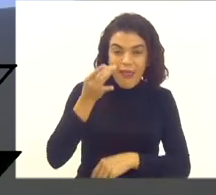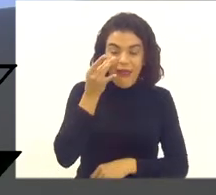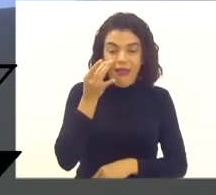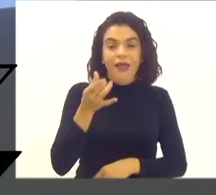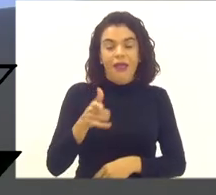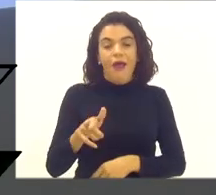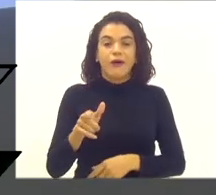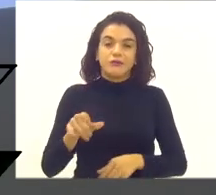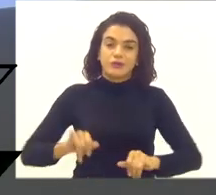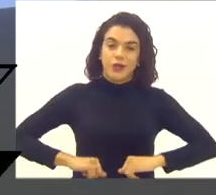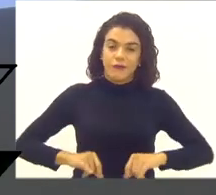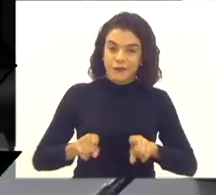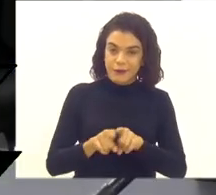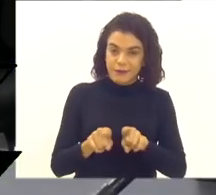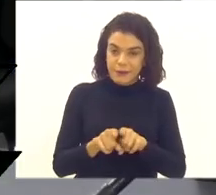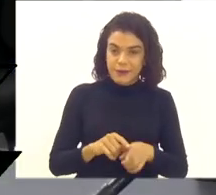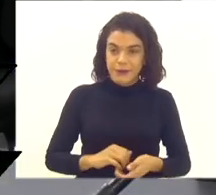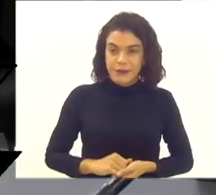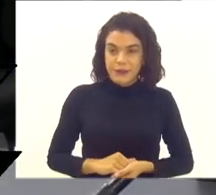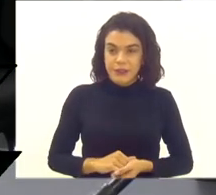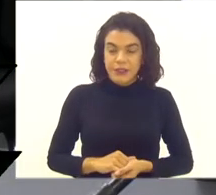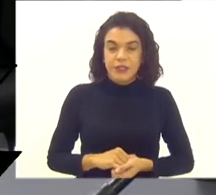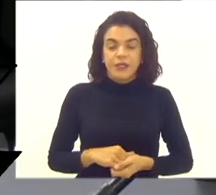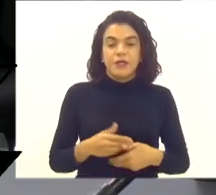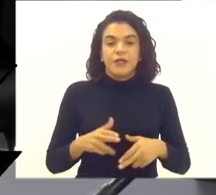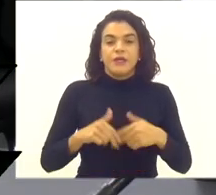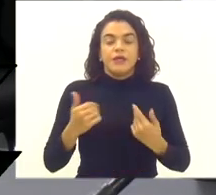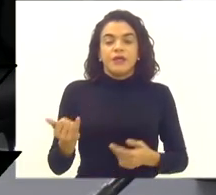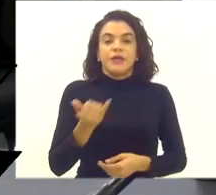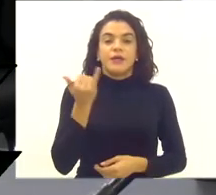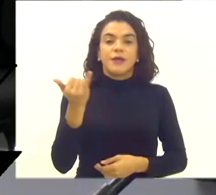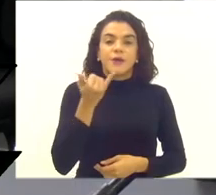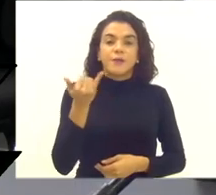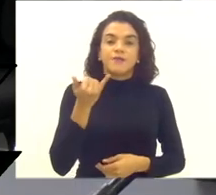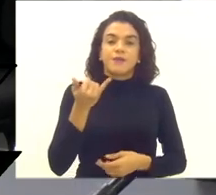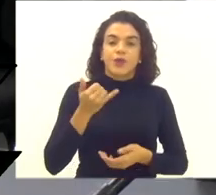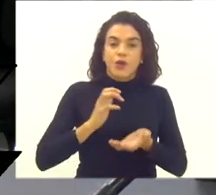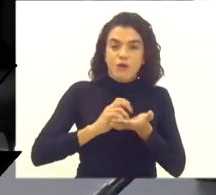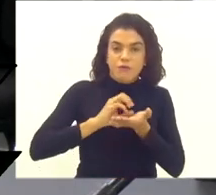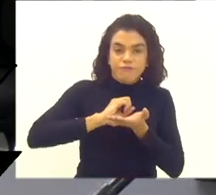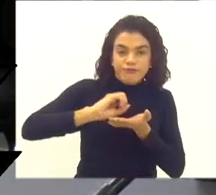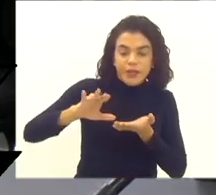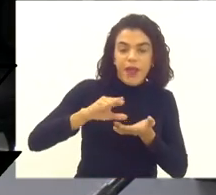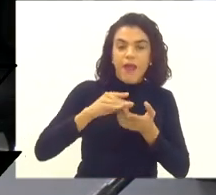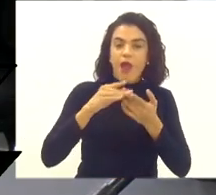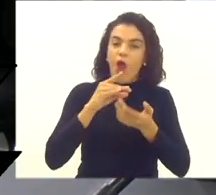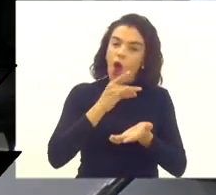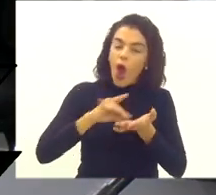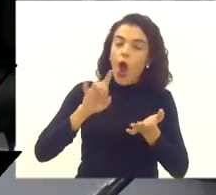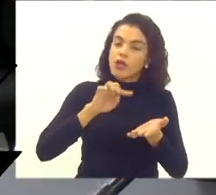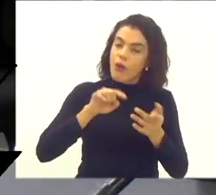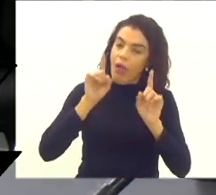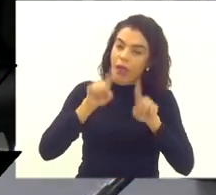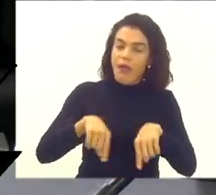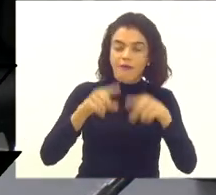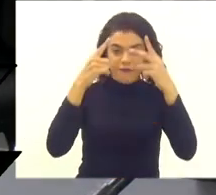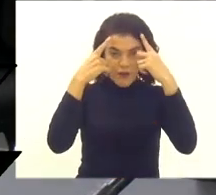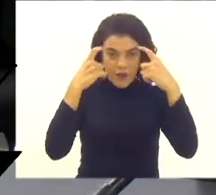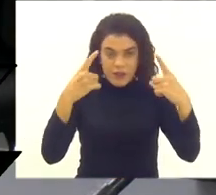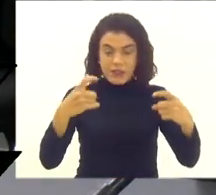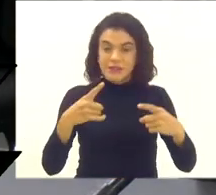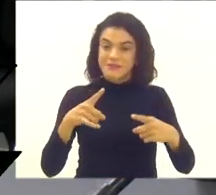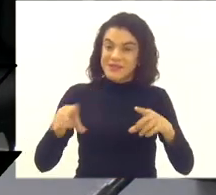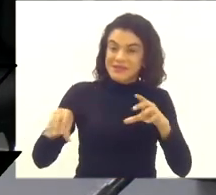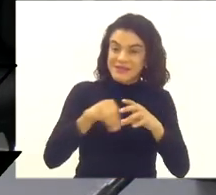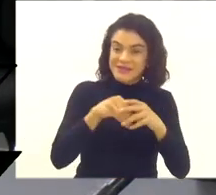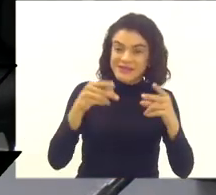fora da rede né então é importante lembrar que o discurso de ódio é um ato de violência e que na política ele tem muitas